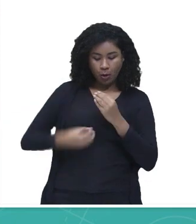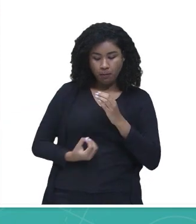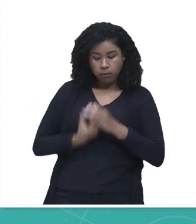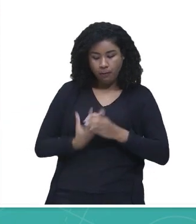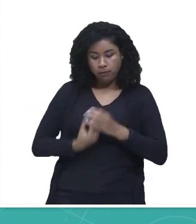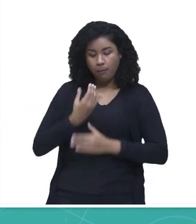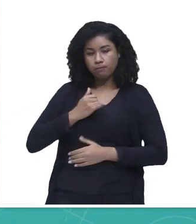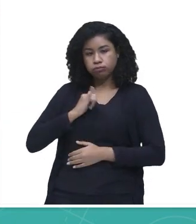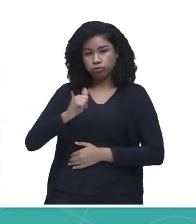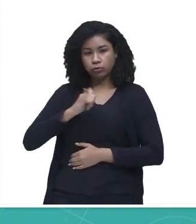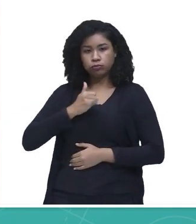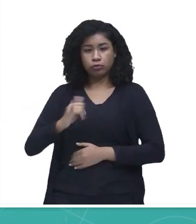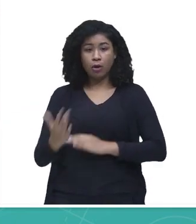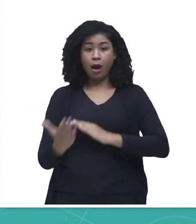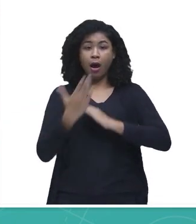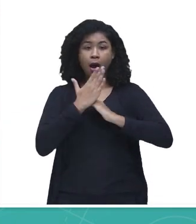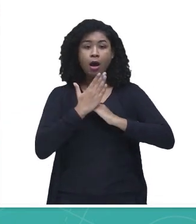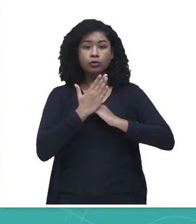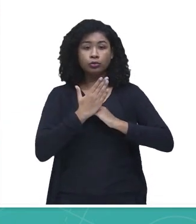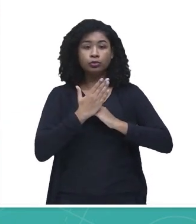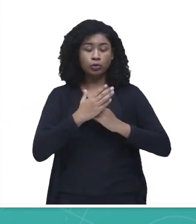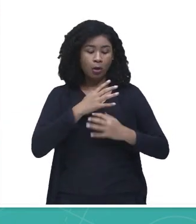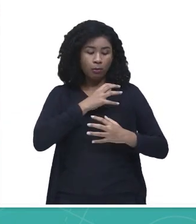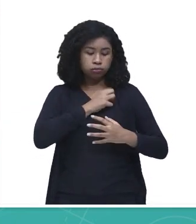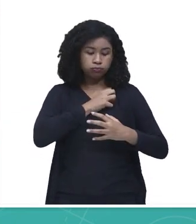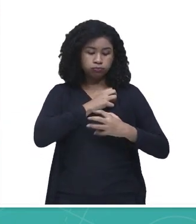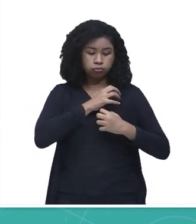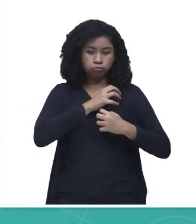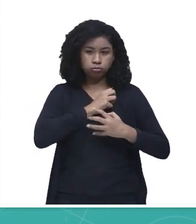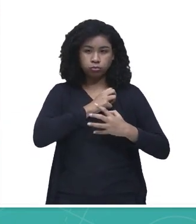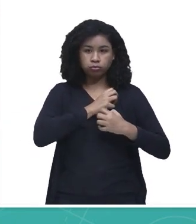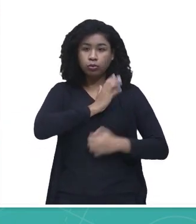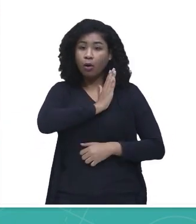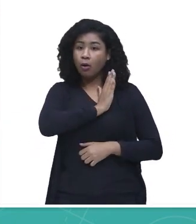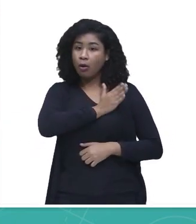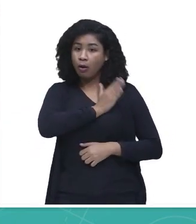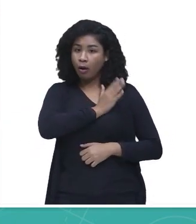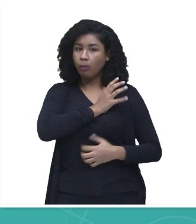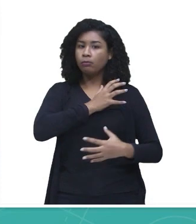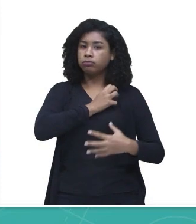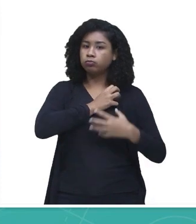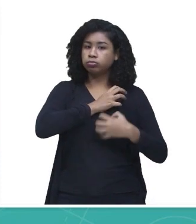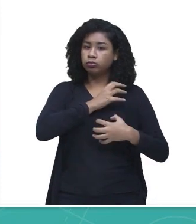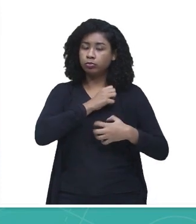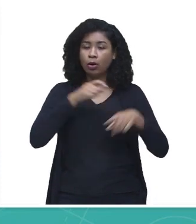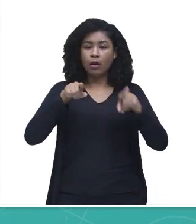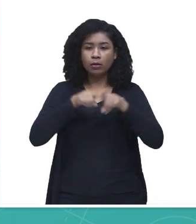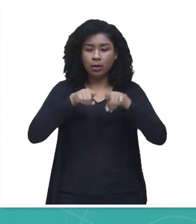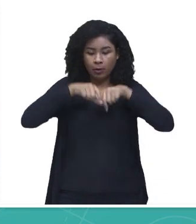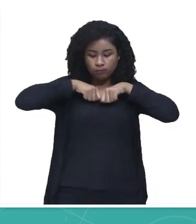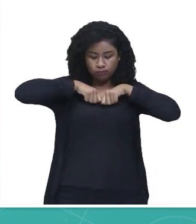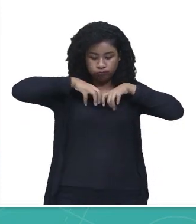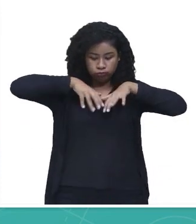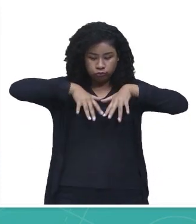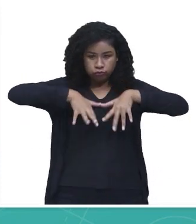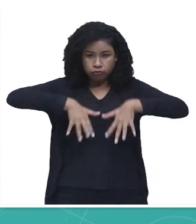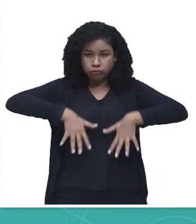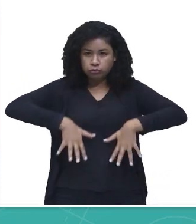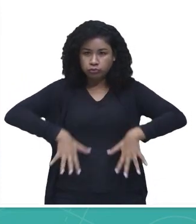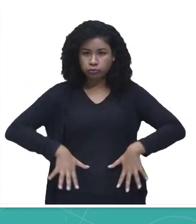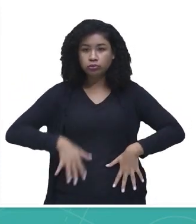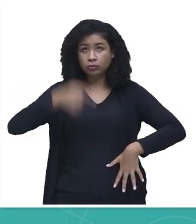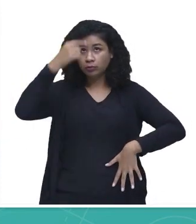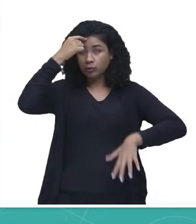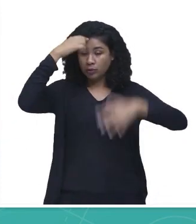nutrientes para os nossos tecidos, a nossa locomoção, a nossa própria respiração, o nosso cérebro